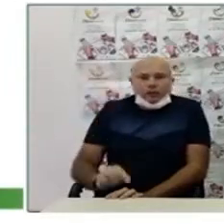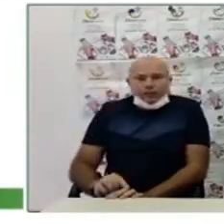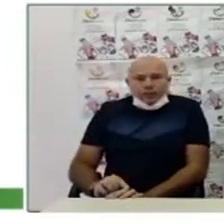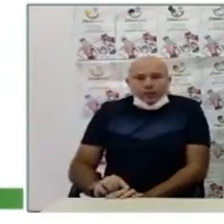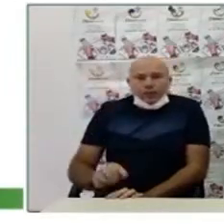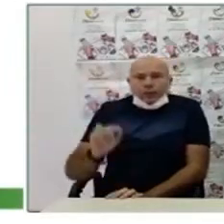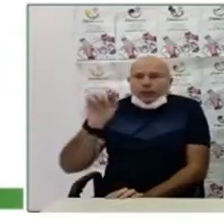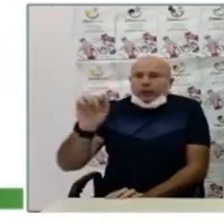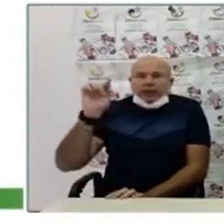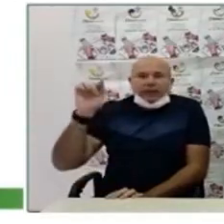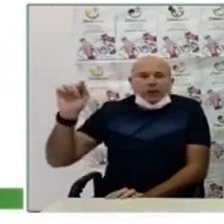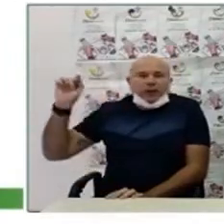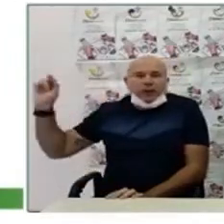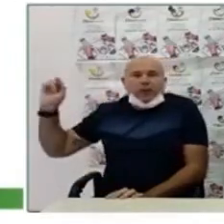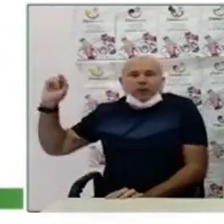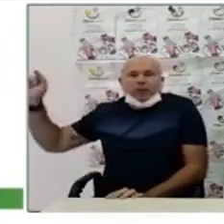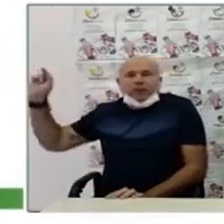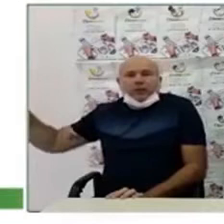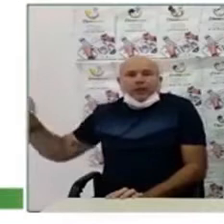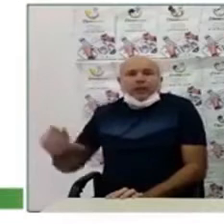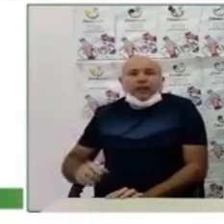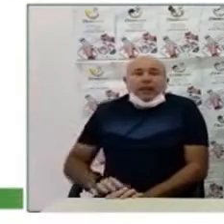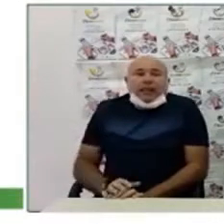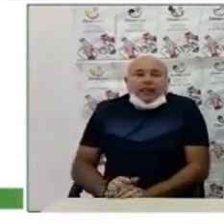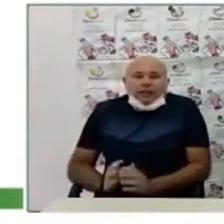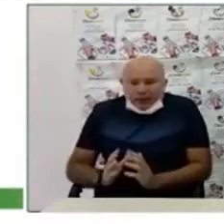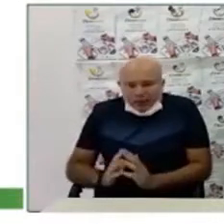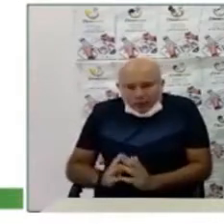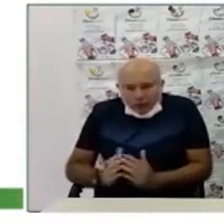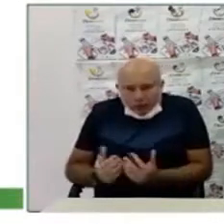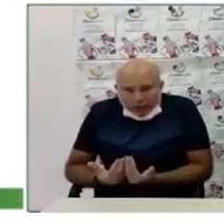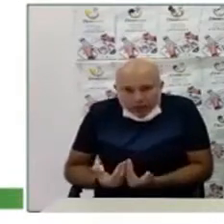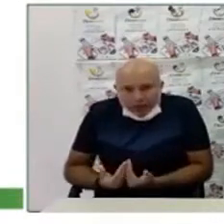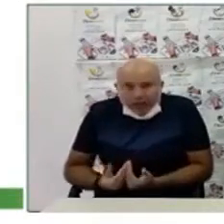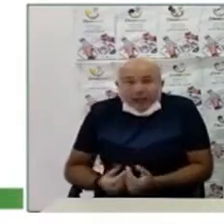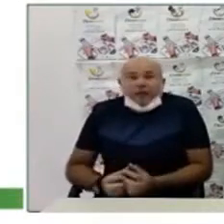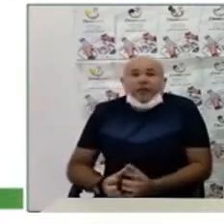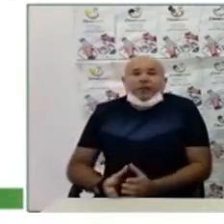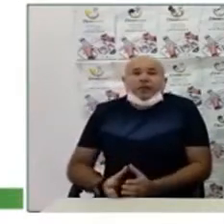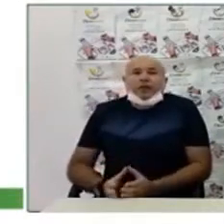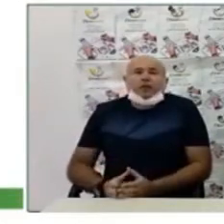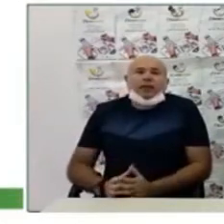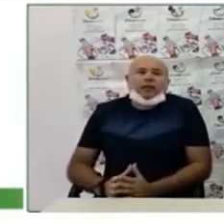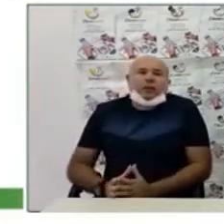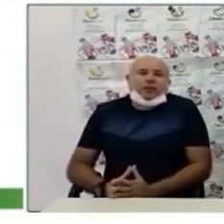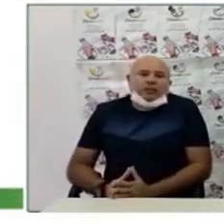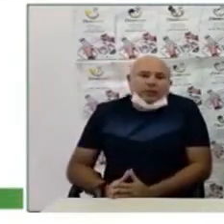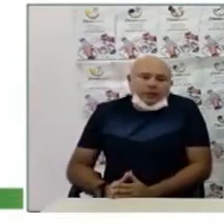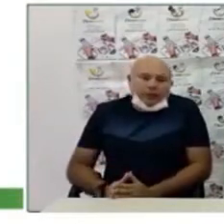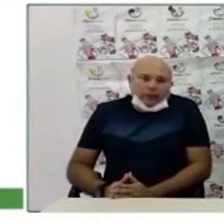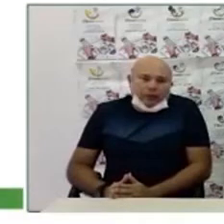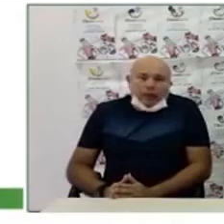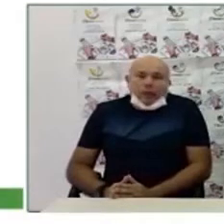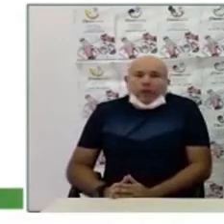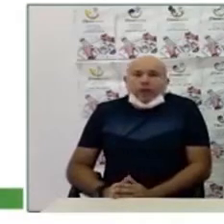1. Por isso que eles podem ter comprimento de onda diferente. Quem foi que sugeriu isso aí? Aí vem, pessoal, o modelo atômico de